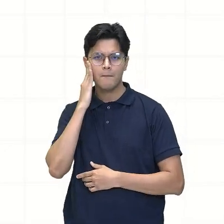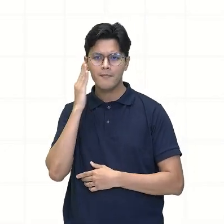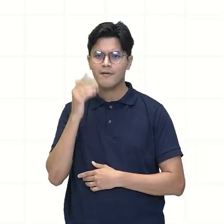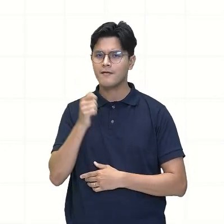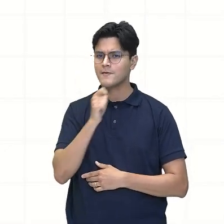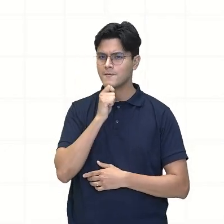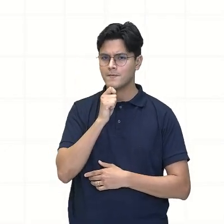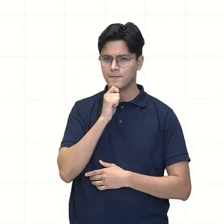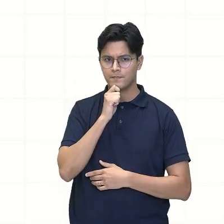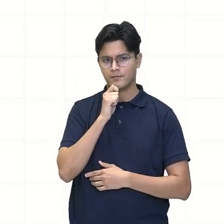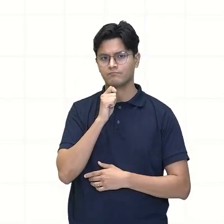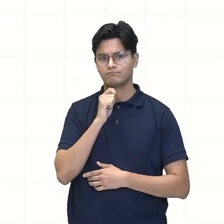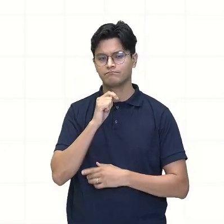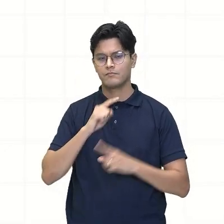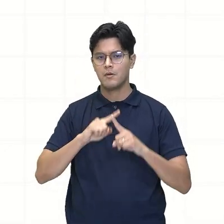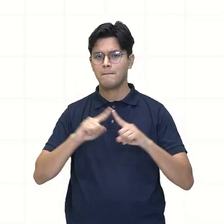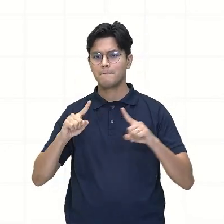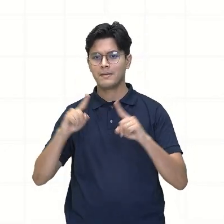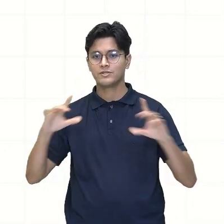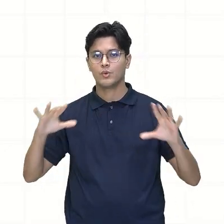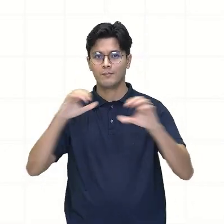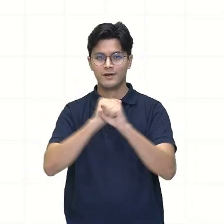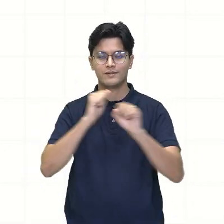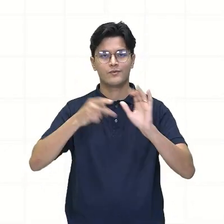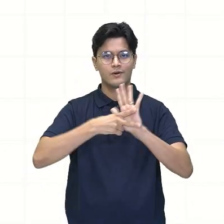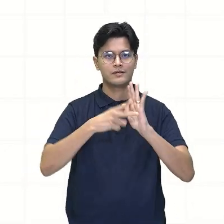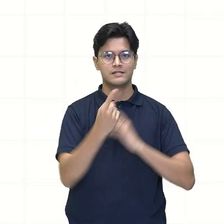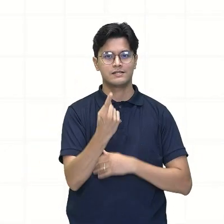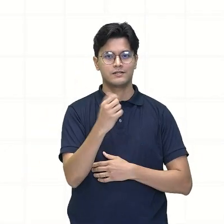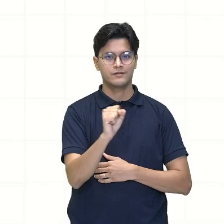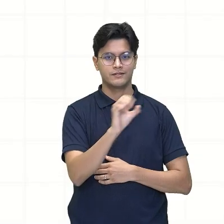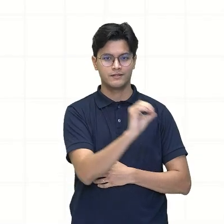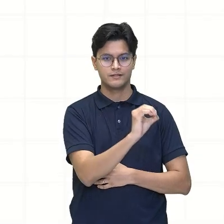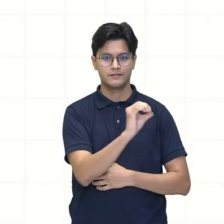a 180.